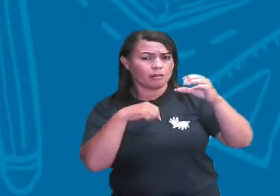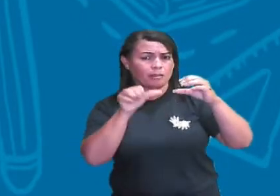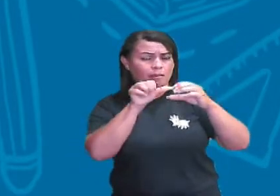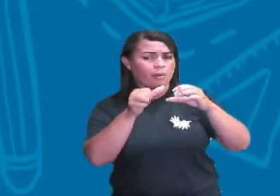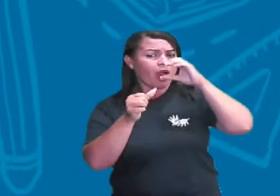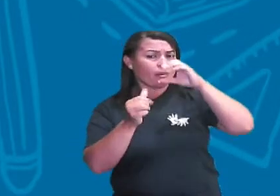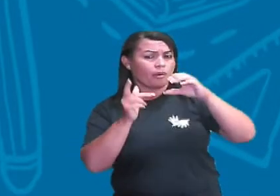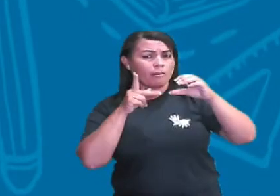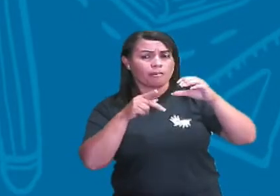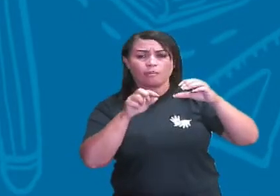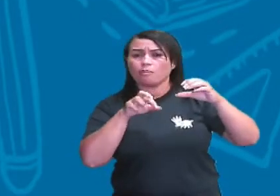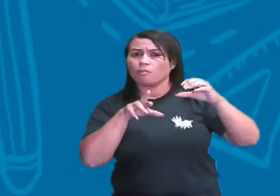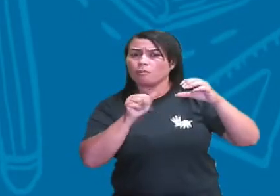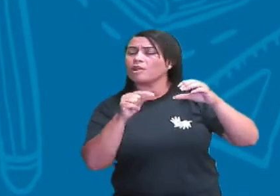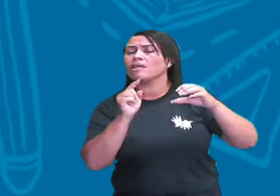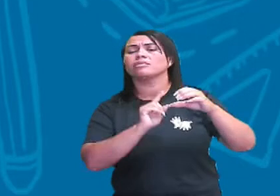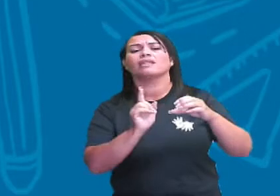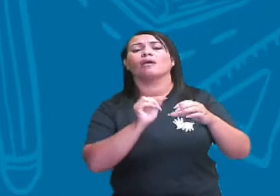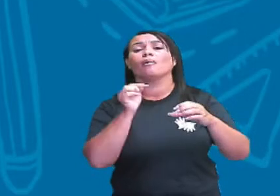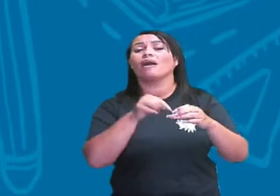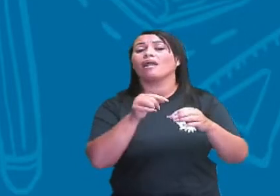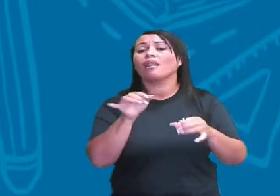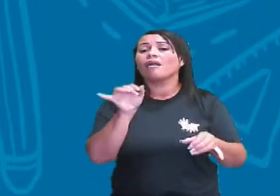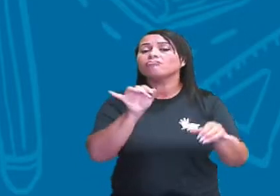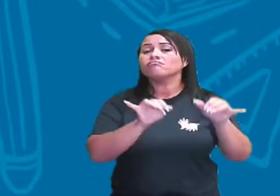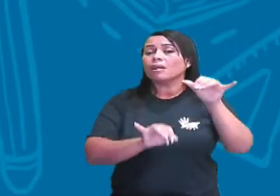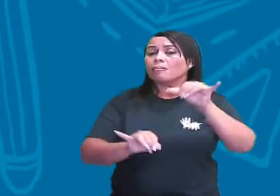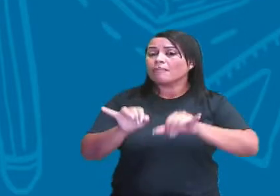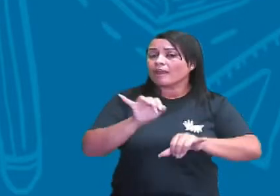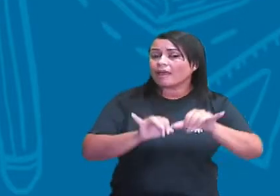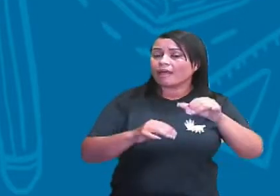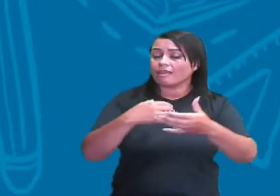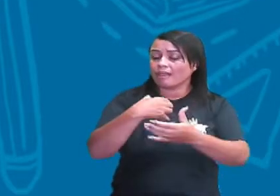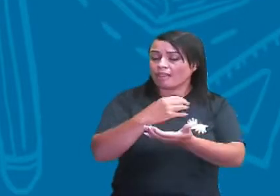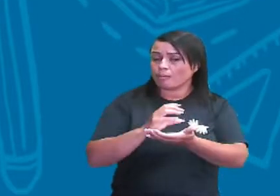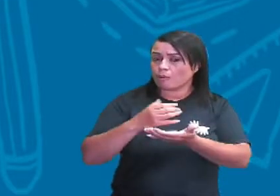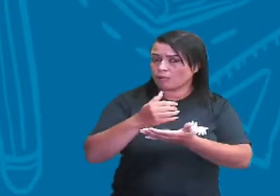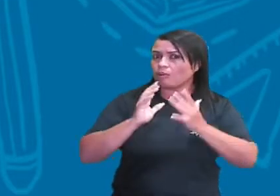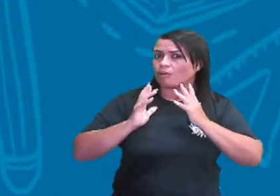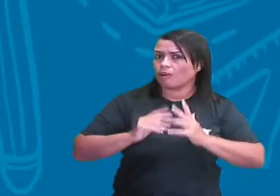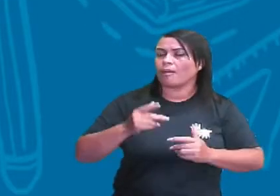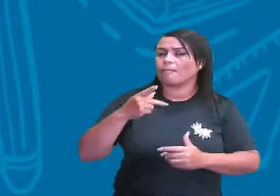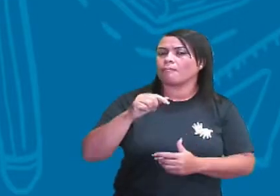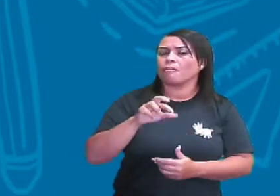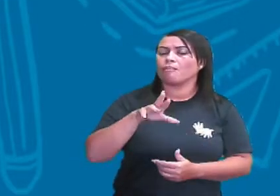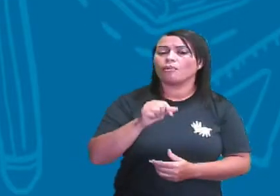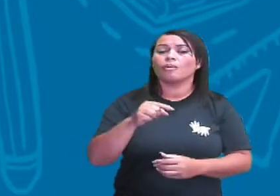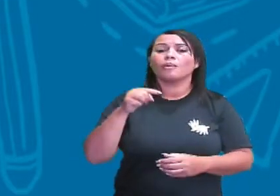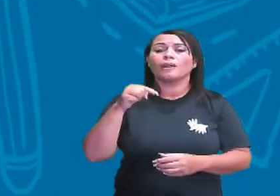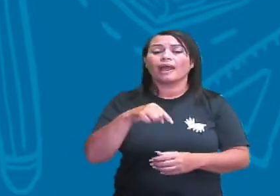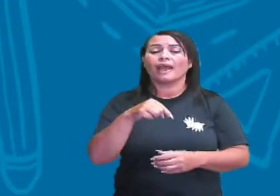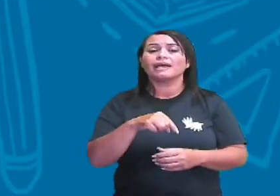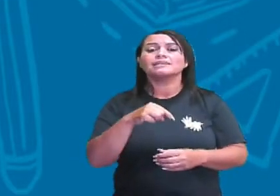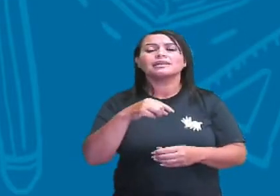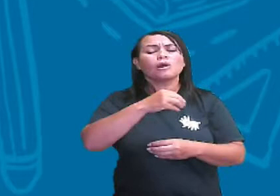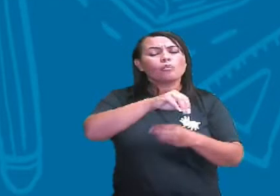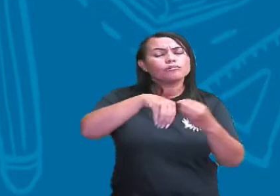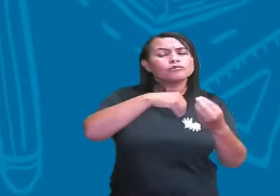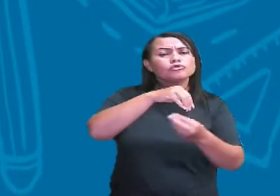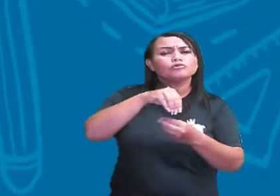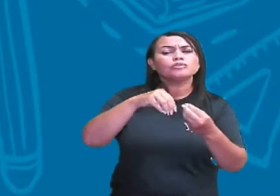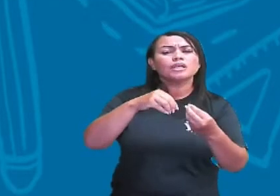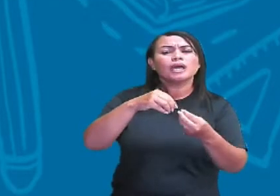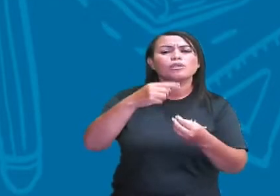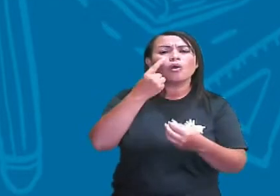só que uma água pura ela é preparada em laboratório. A água que bebemos ela é misturada com sais minerais